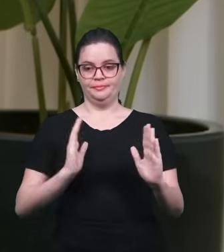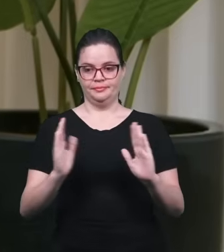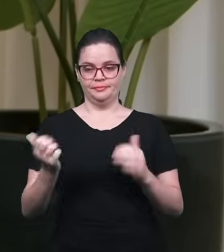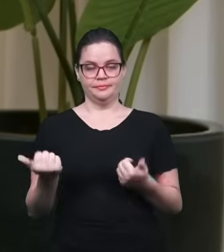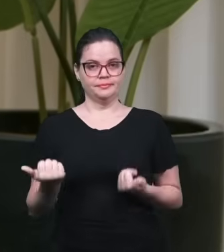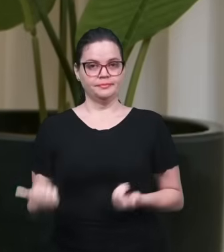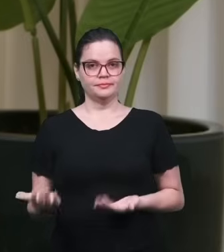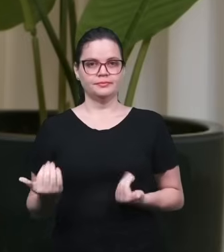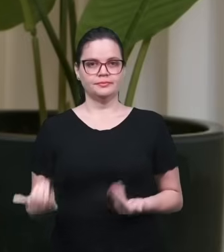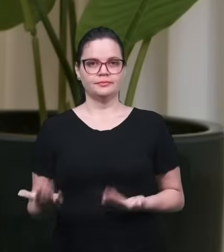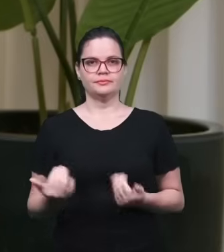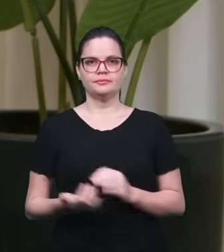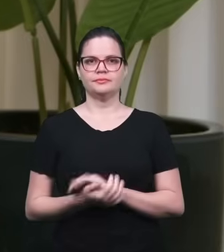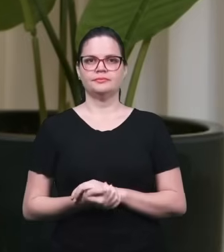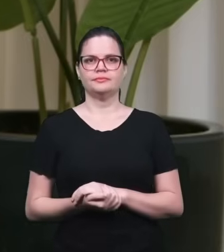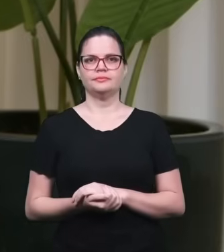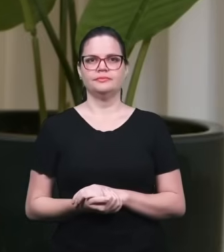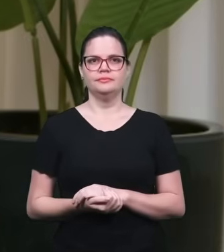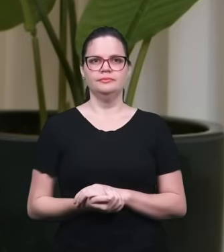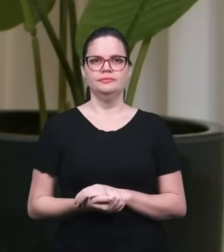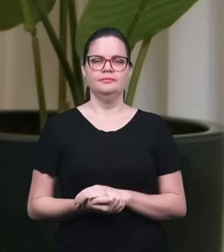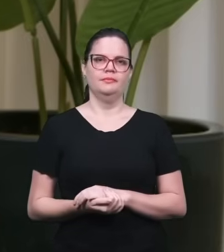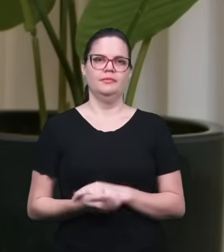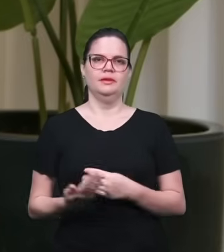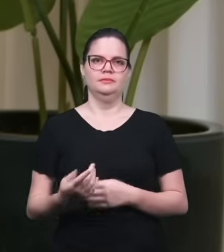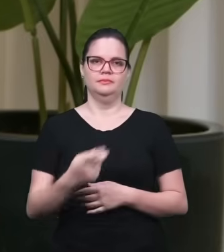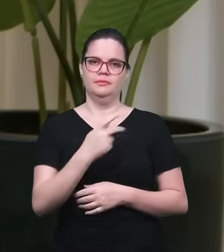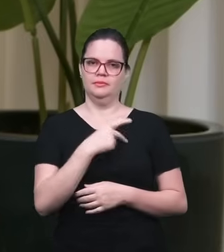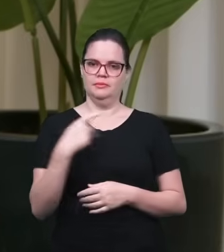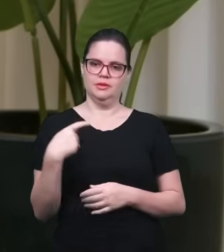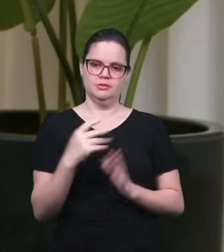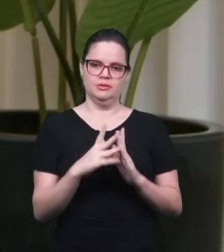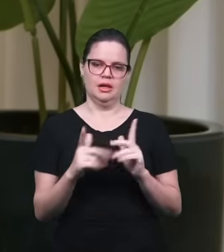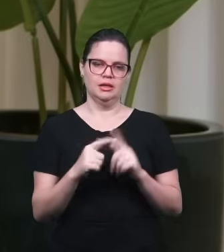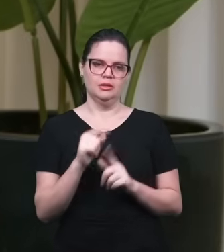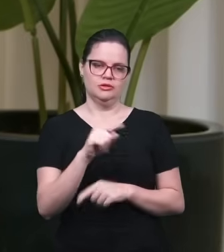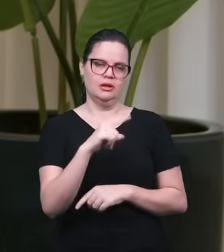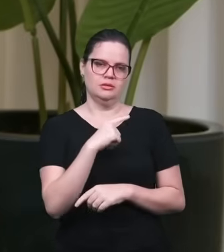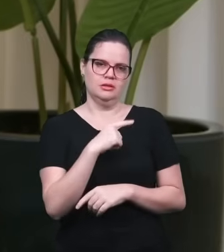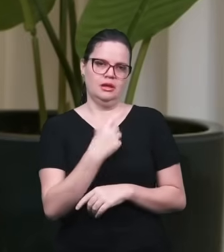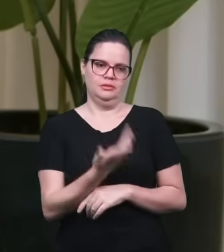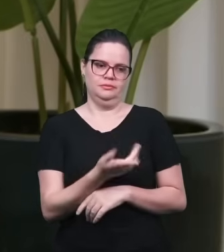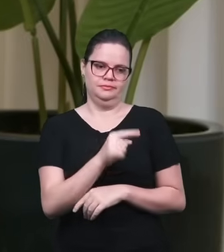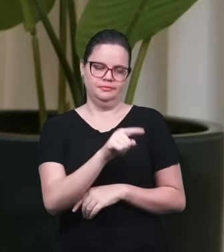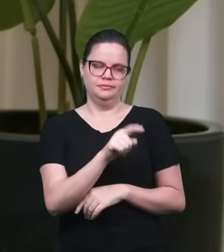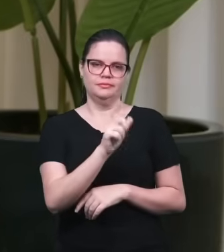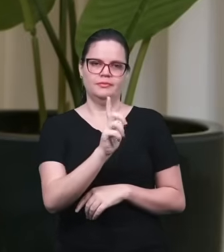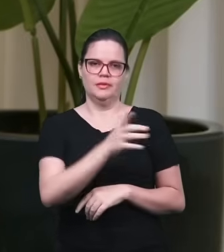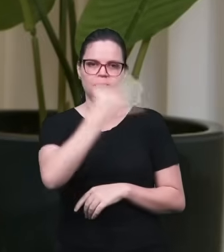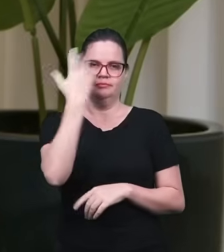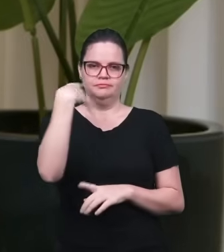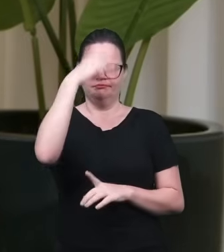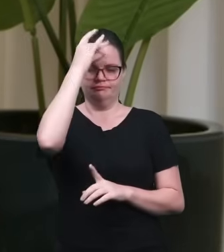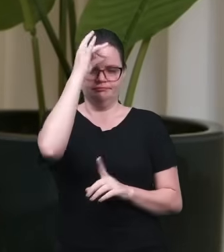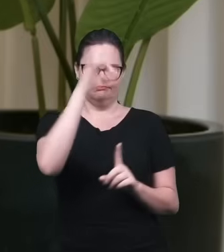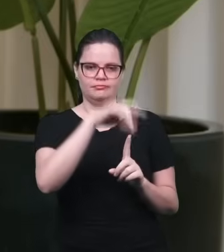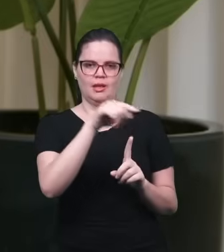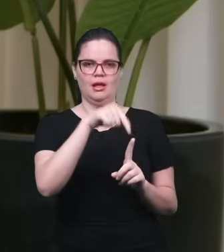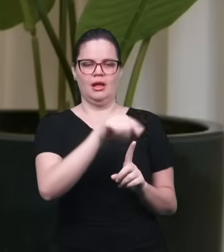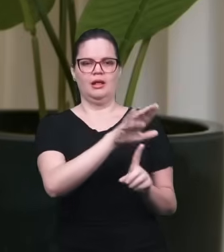da juventude, você tem o pastor da igreja, que é um homem preparado pelo Espírito Santo, é um